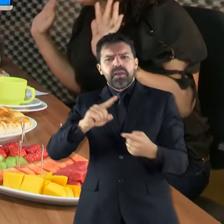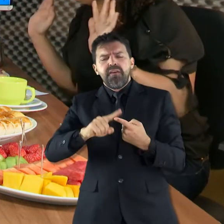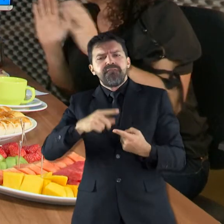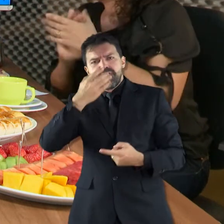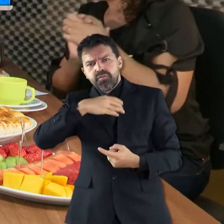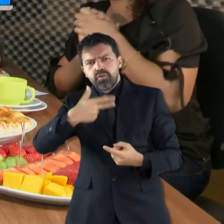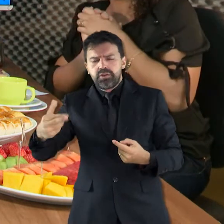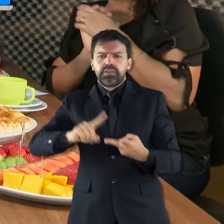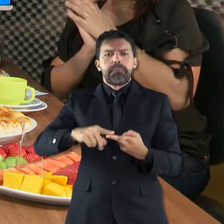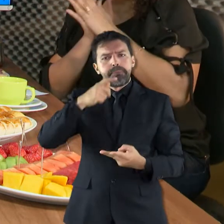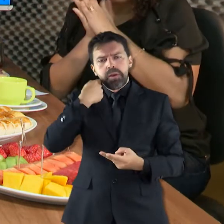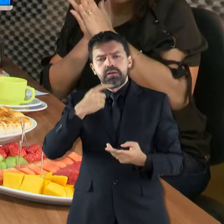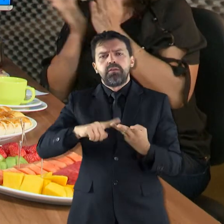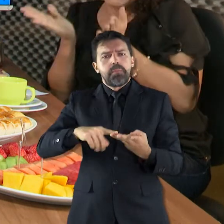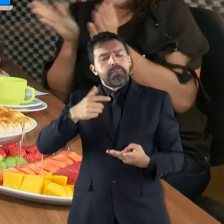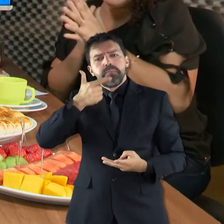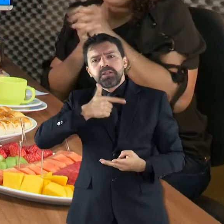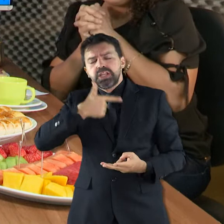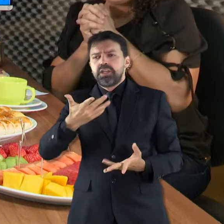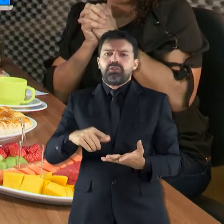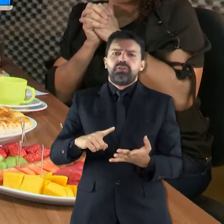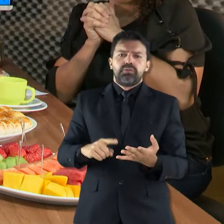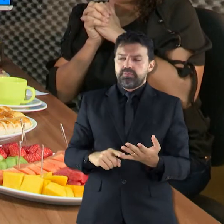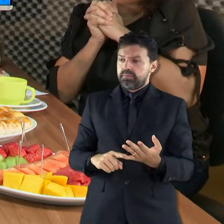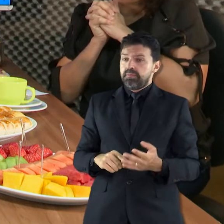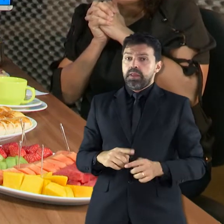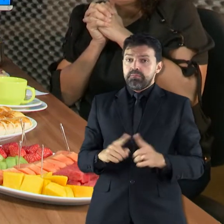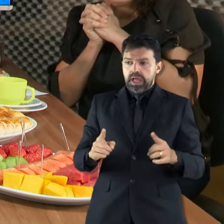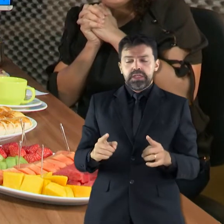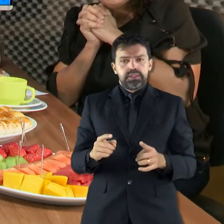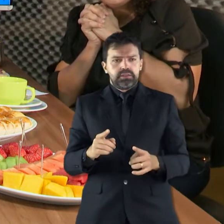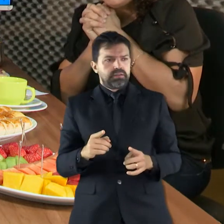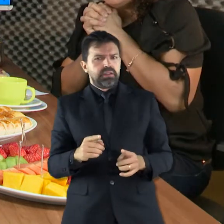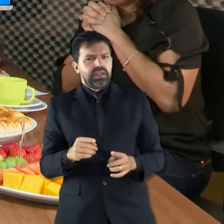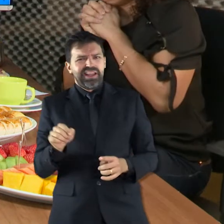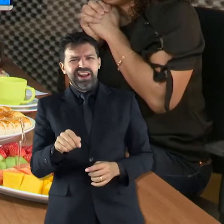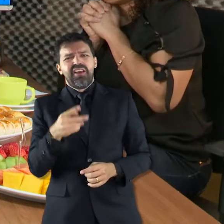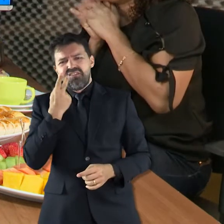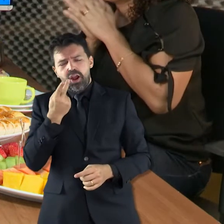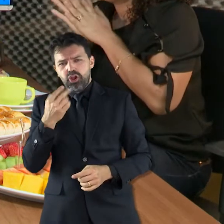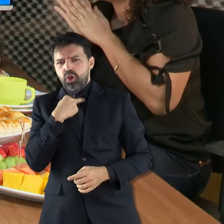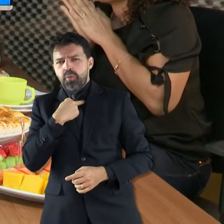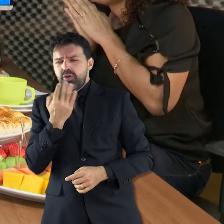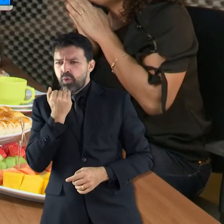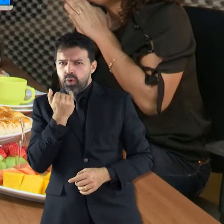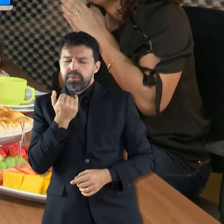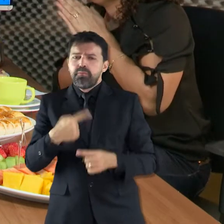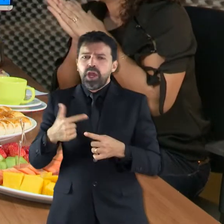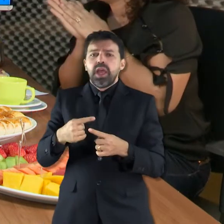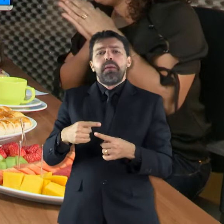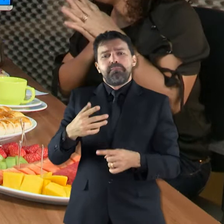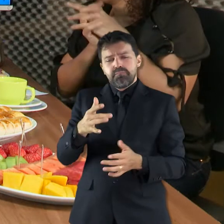tá muito bonita, mas o Eric, né, falou pra gente que agora ele não vai poder comer, né? Tá com problema de